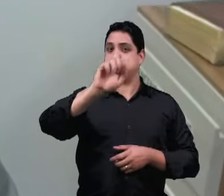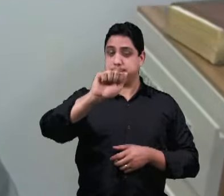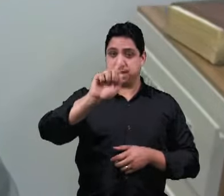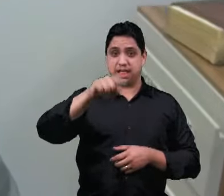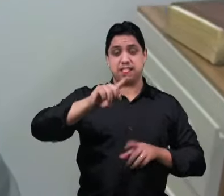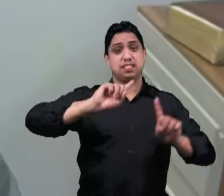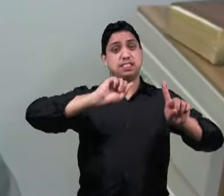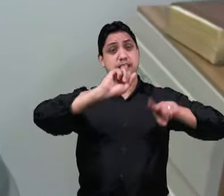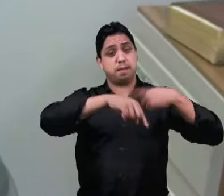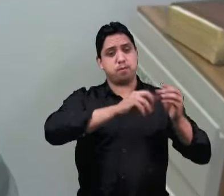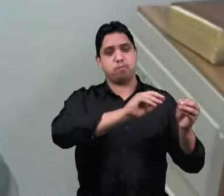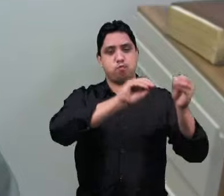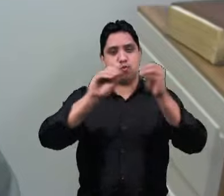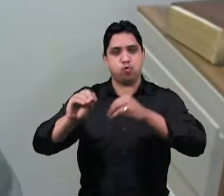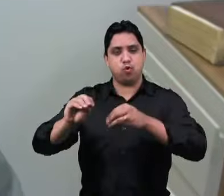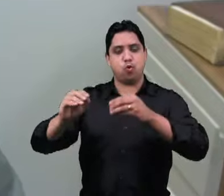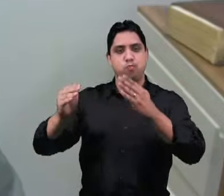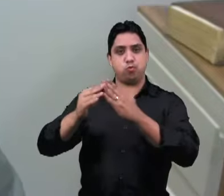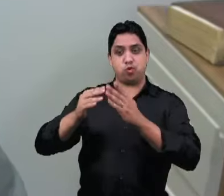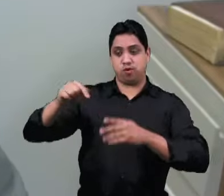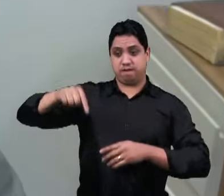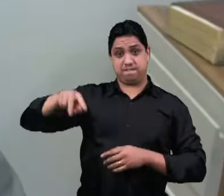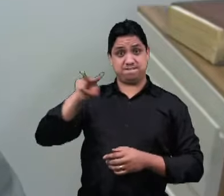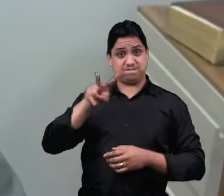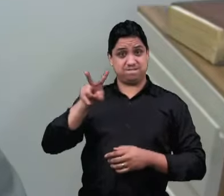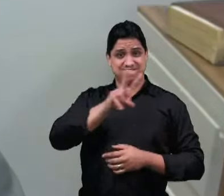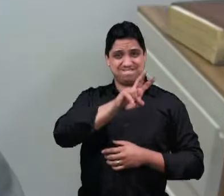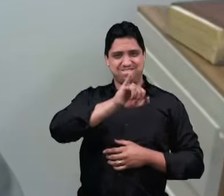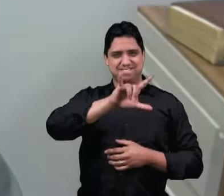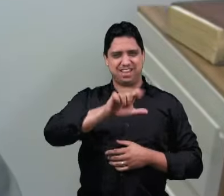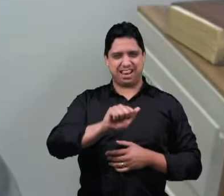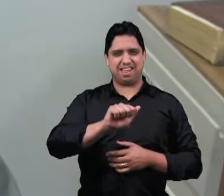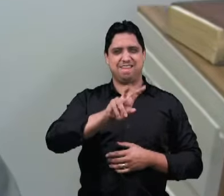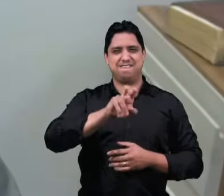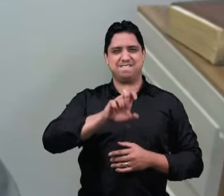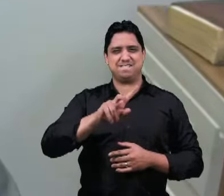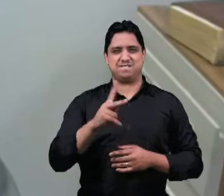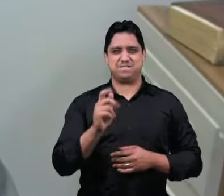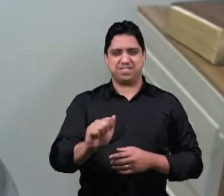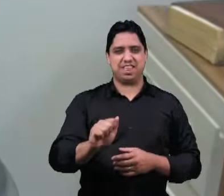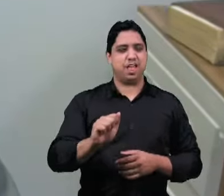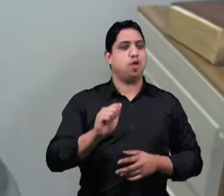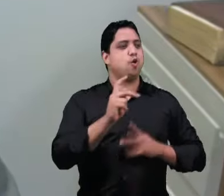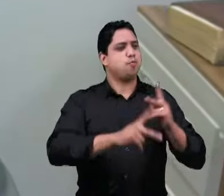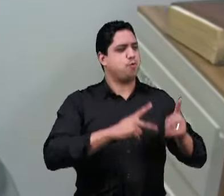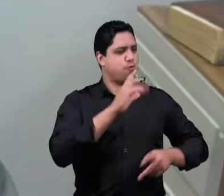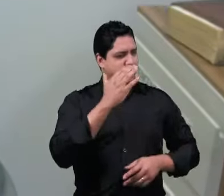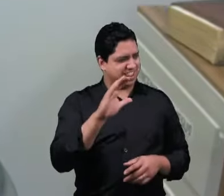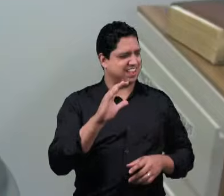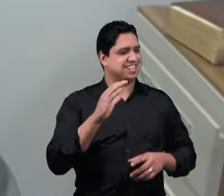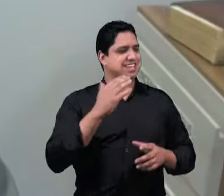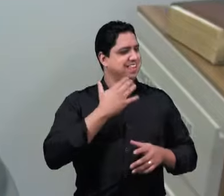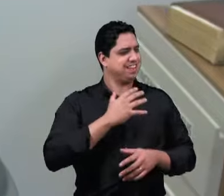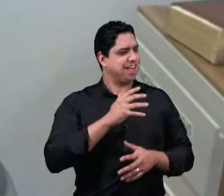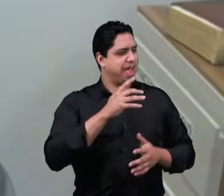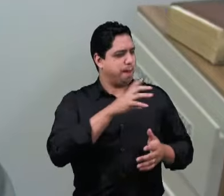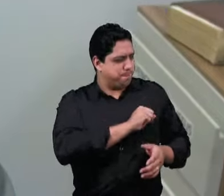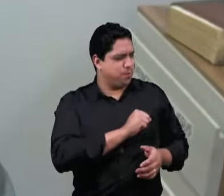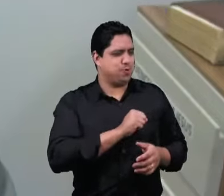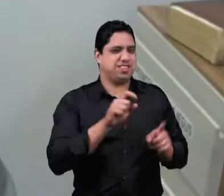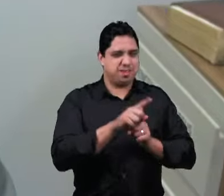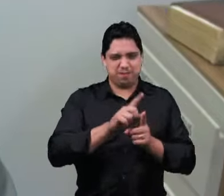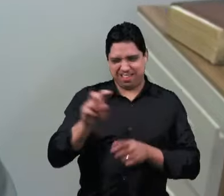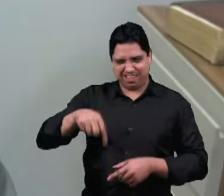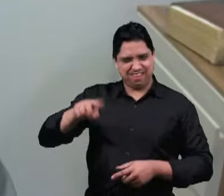Vila Velha. Pastor, o povo de Cariacica, né, tem um carinho muito grande por Cariacica e também por Vila